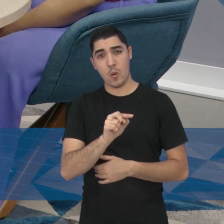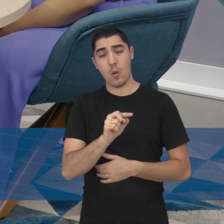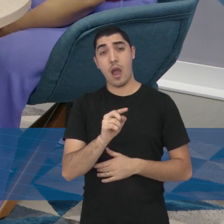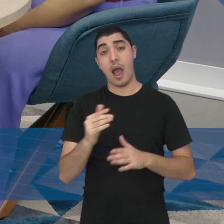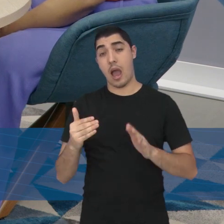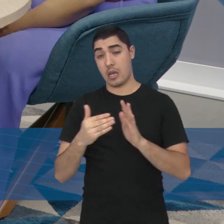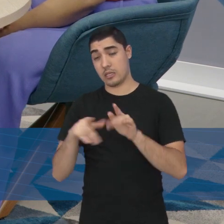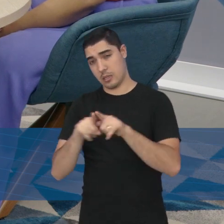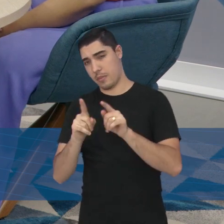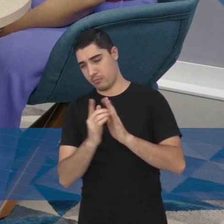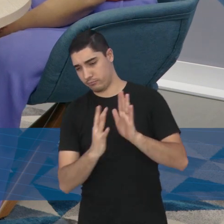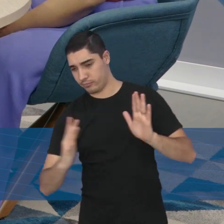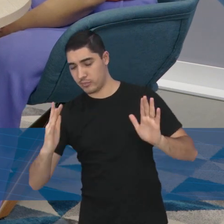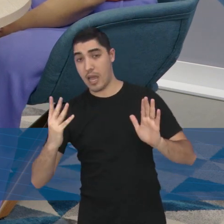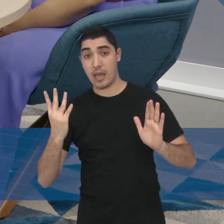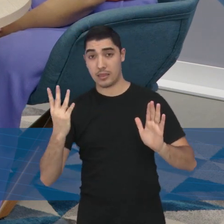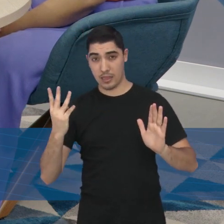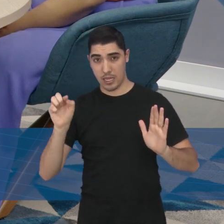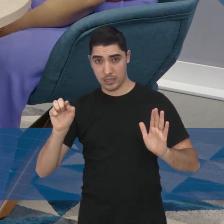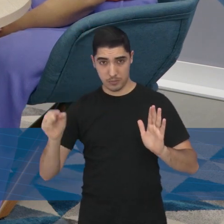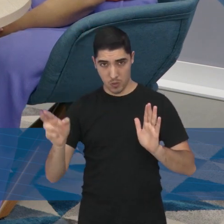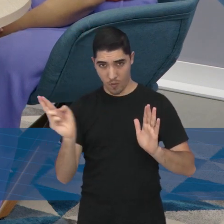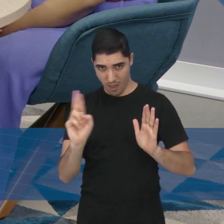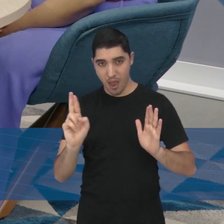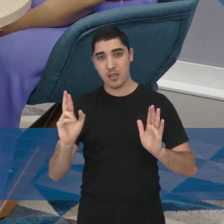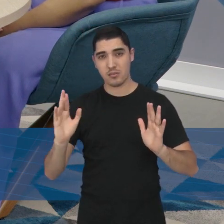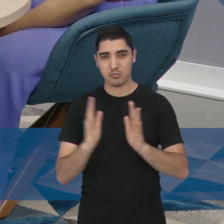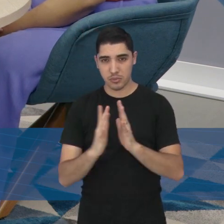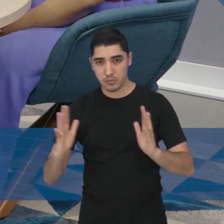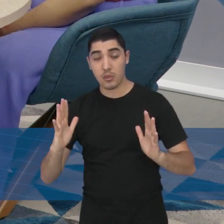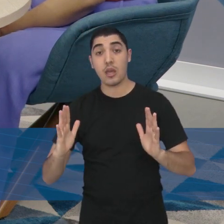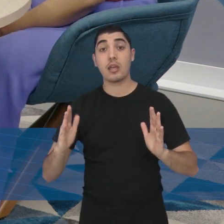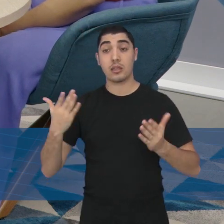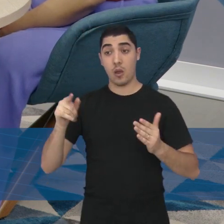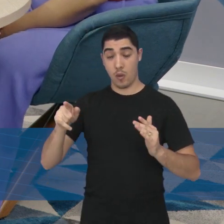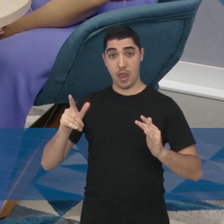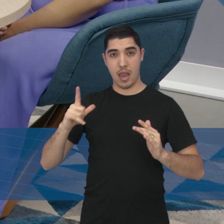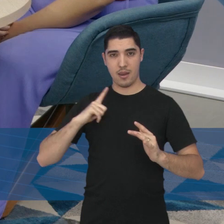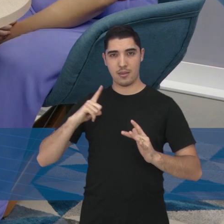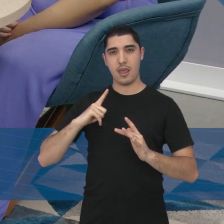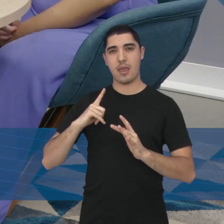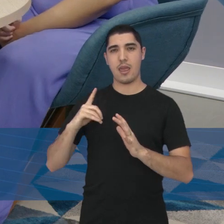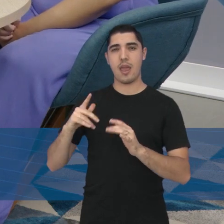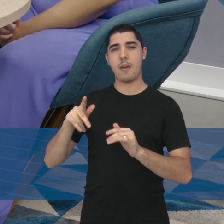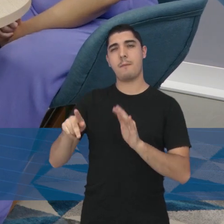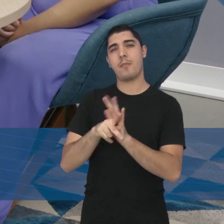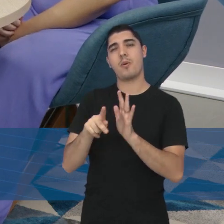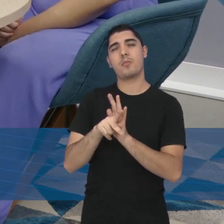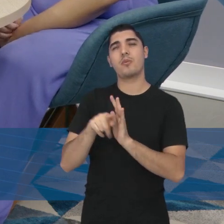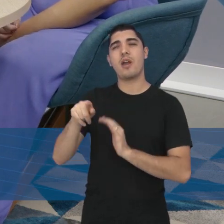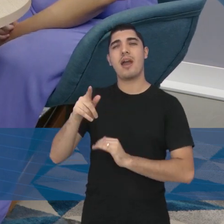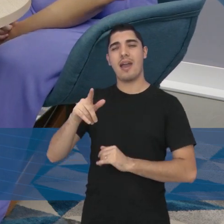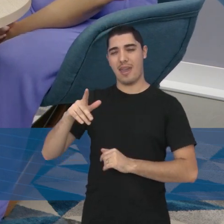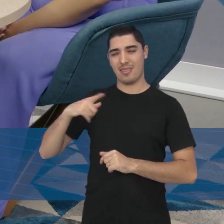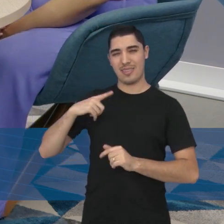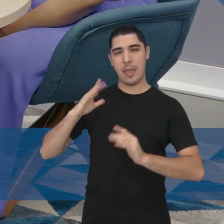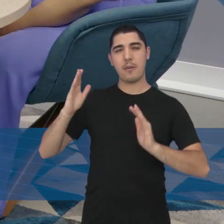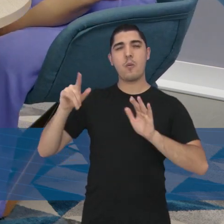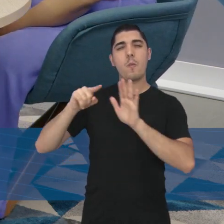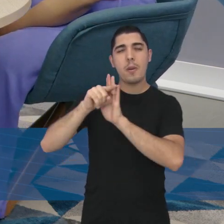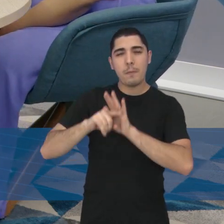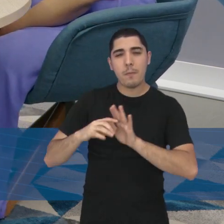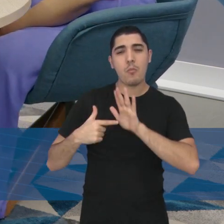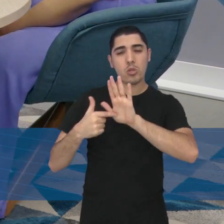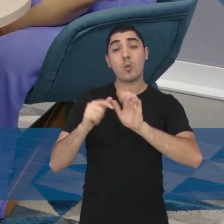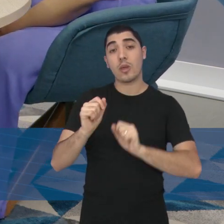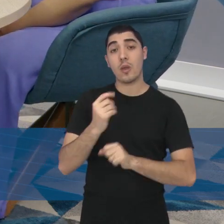o gasto estimado para se criar um filho até 18 anos é de R$ 480 mil. Essa é a média